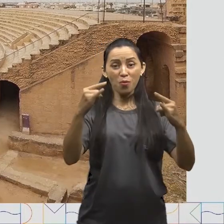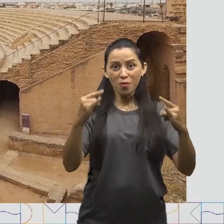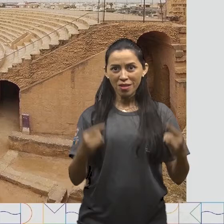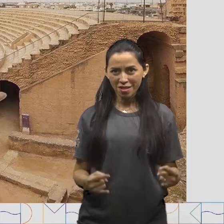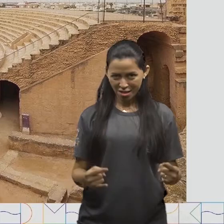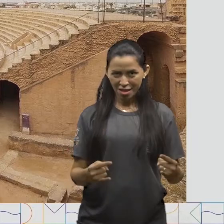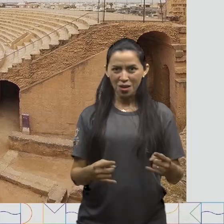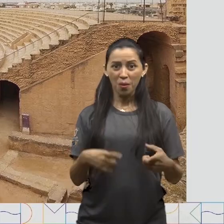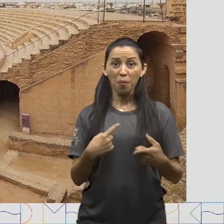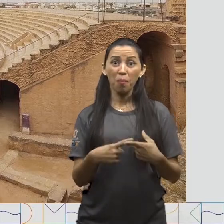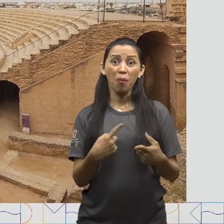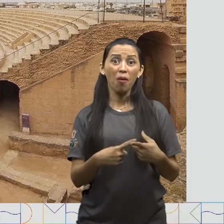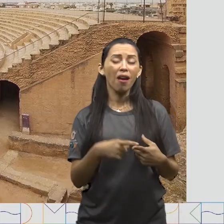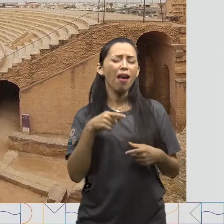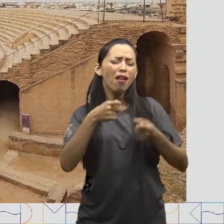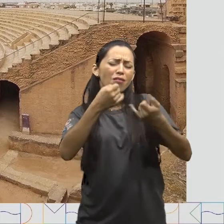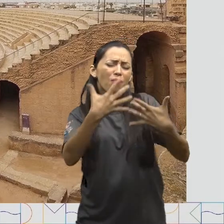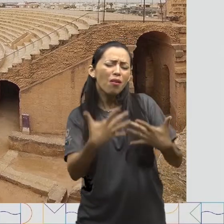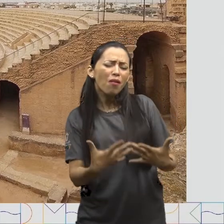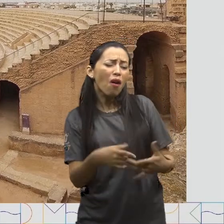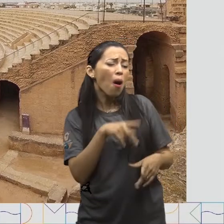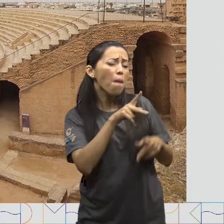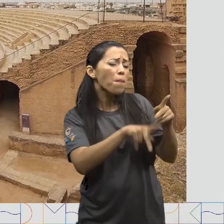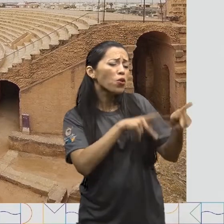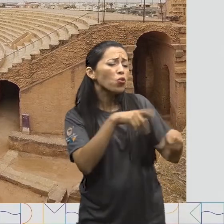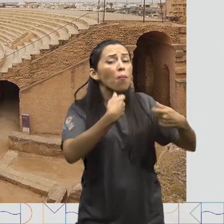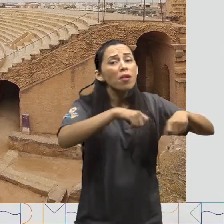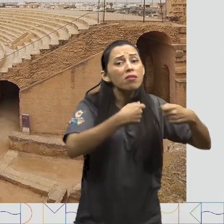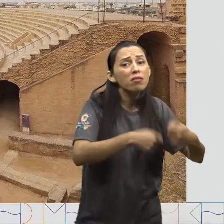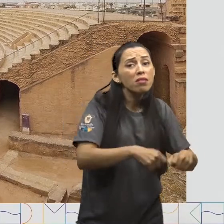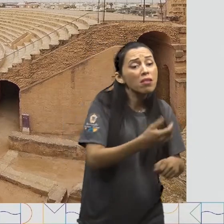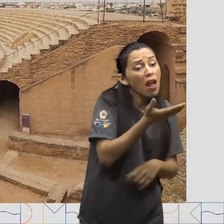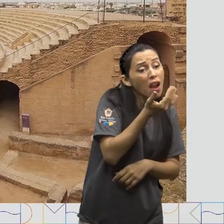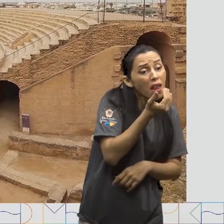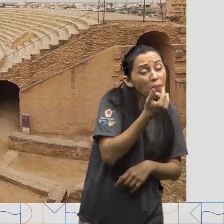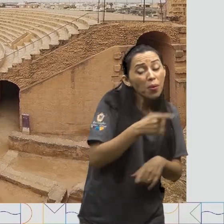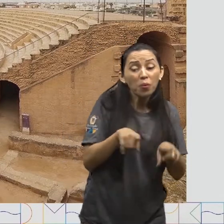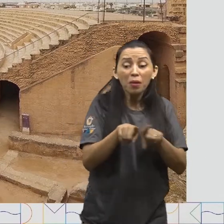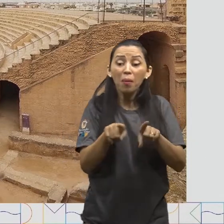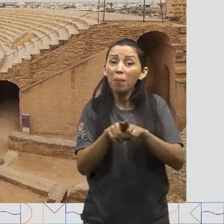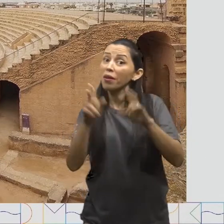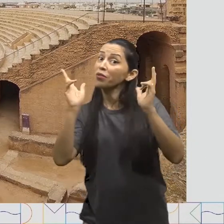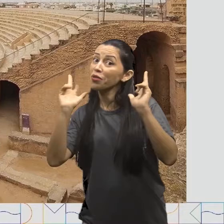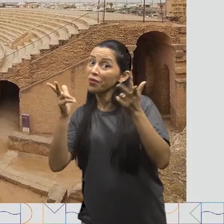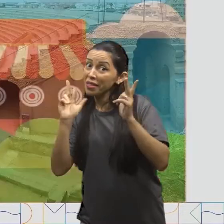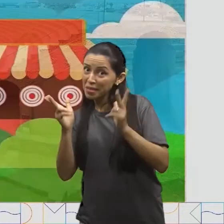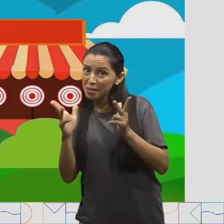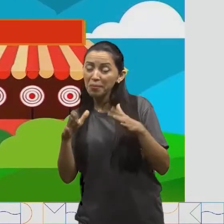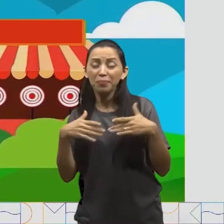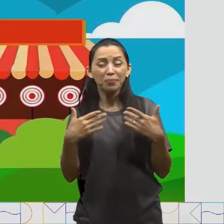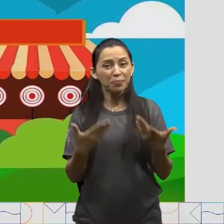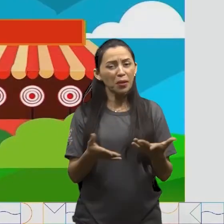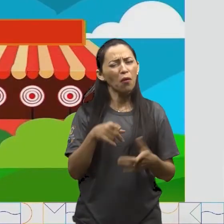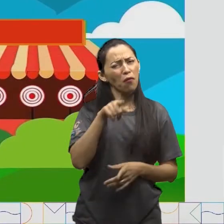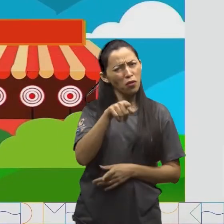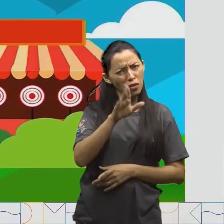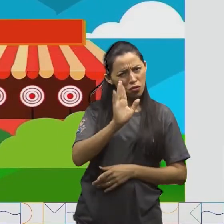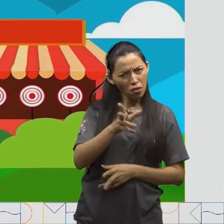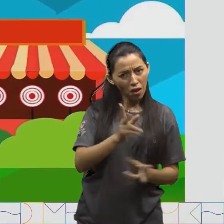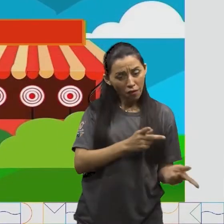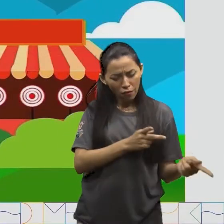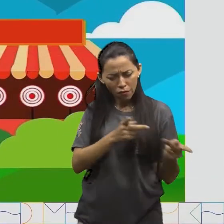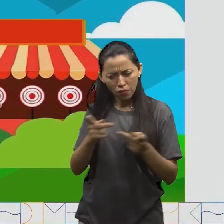seu povo que eles precisavam de alimento e diversão, ou seja, pão e circo. Você já